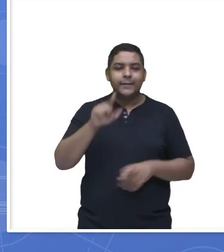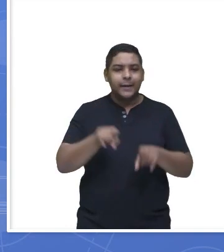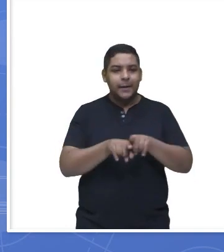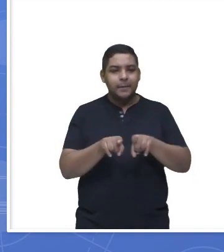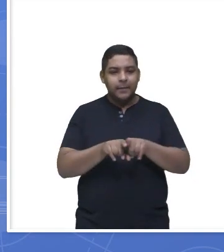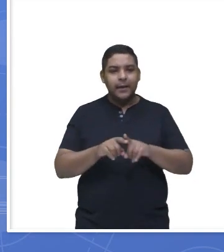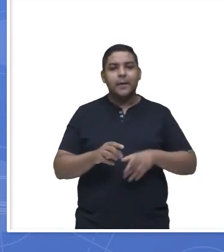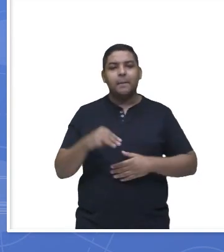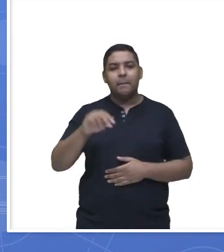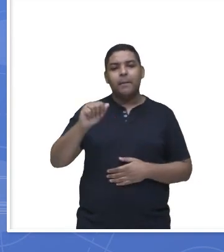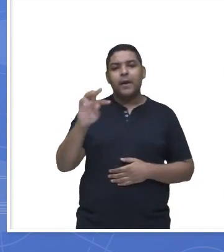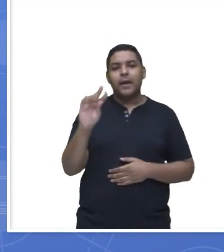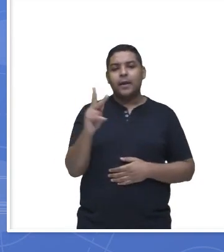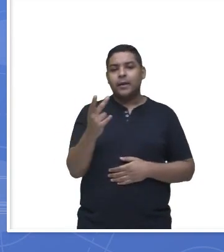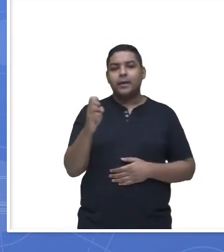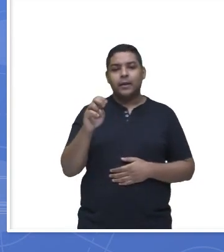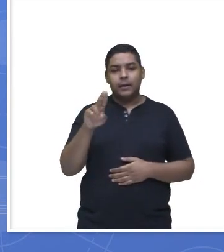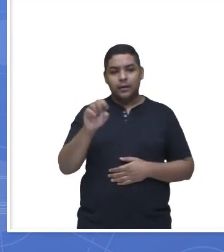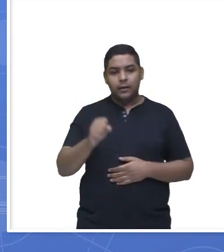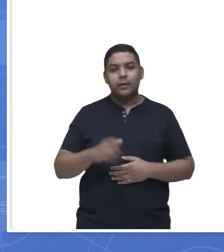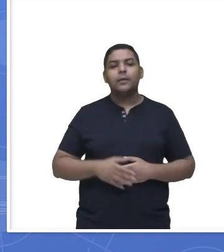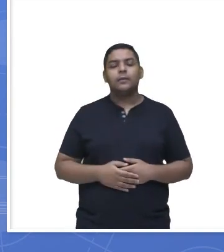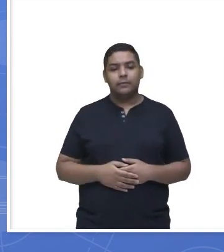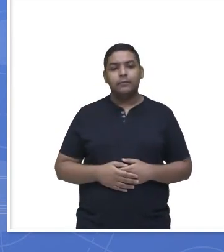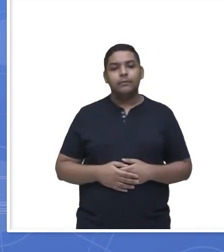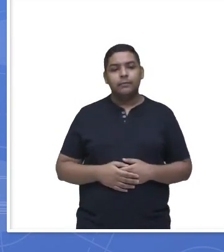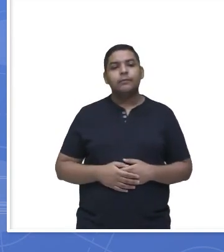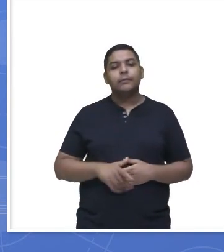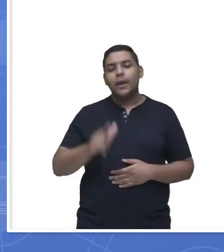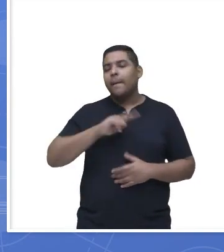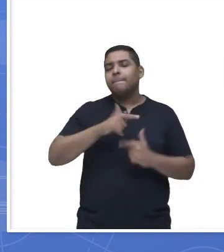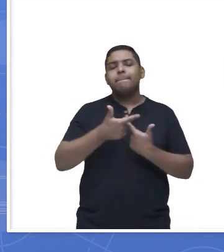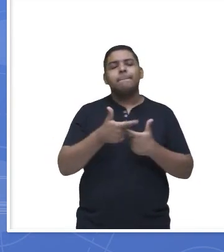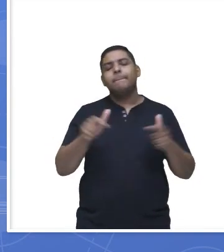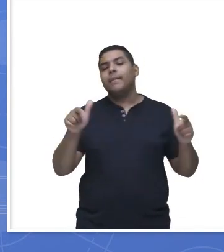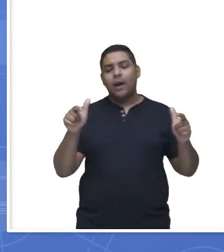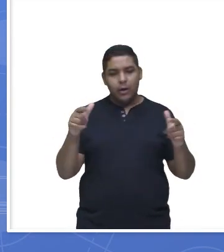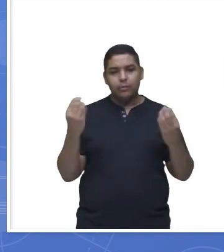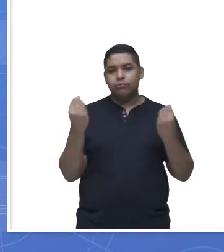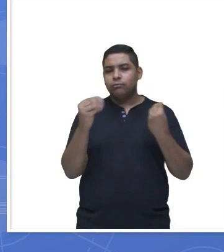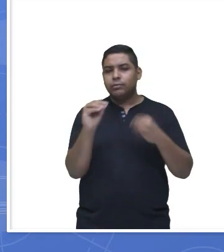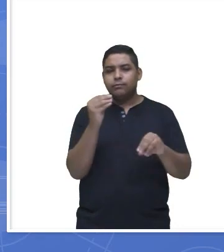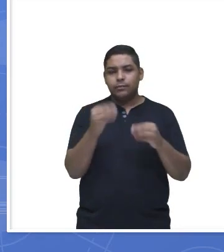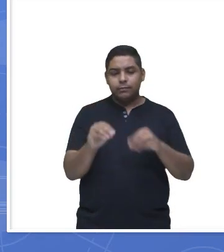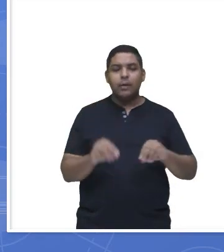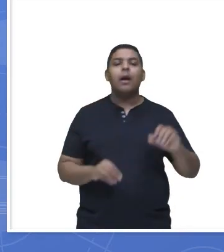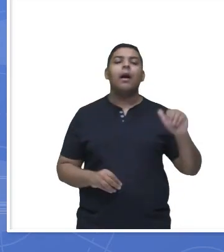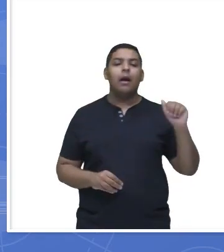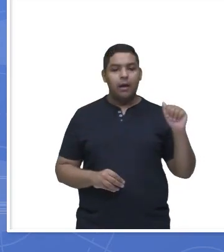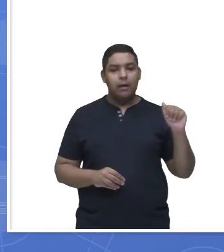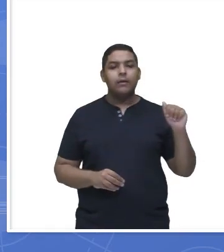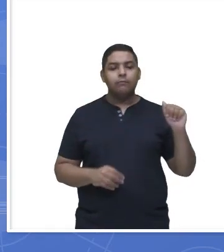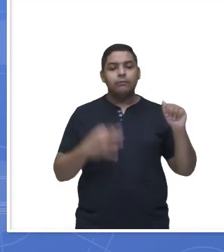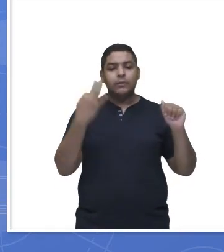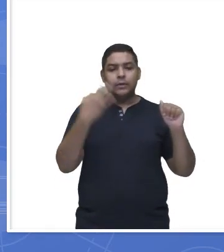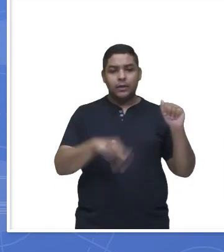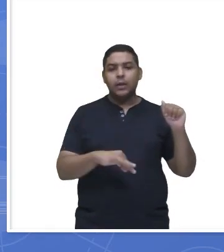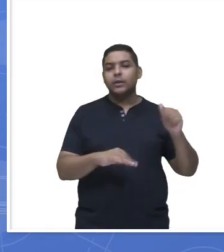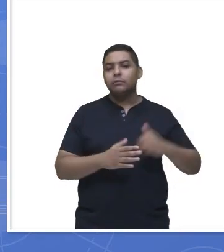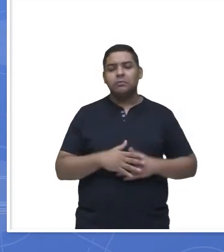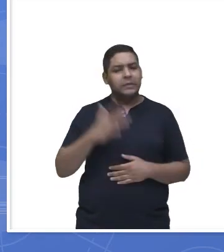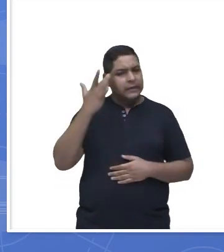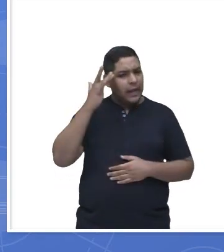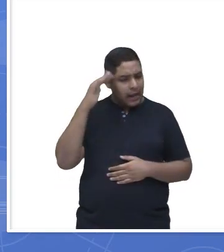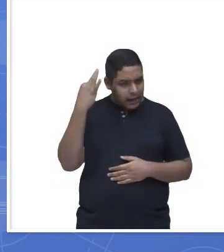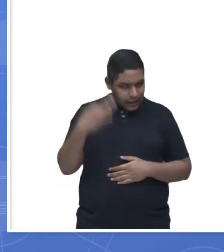Então, aí a gente tem aí... como a grande maioria colocou, unanimidade, letra A, a resposta correta. Mas é mesmo